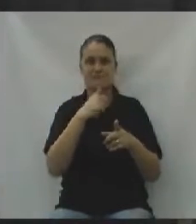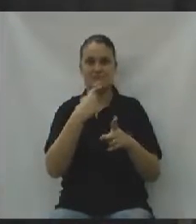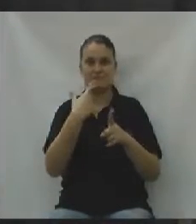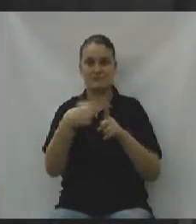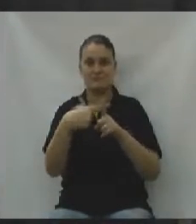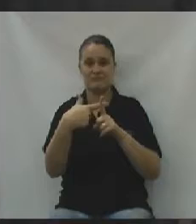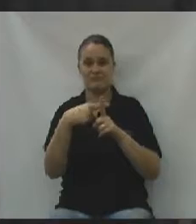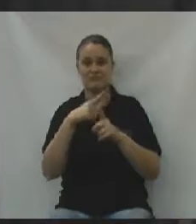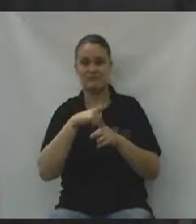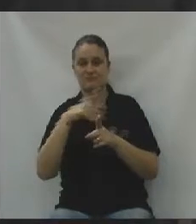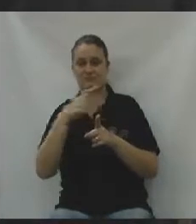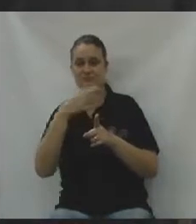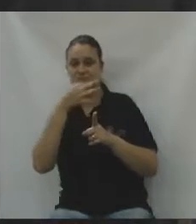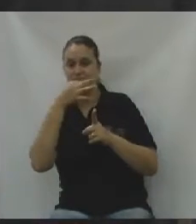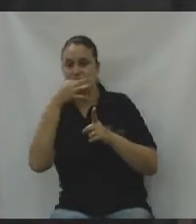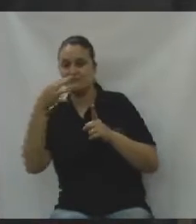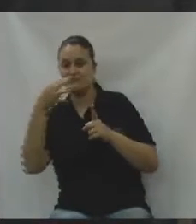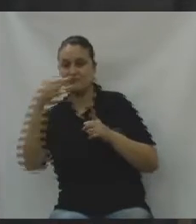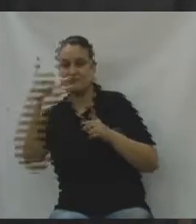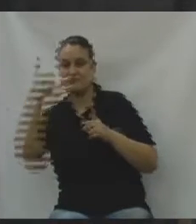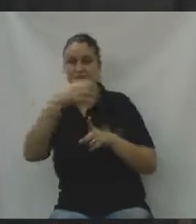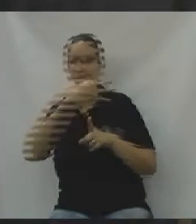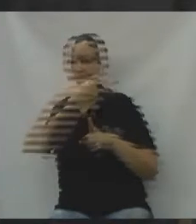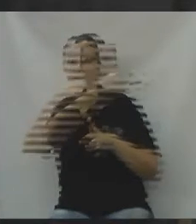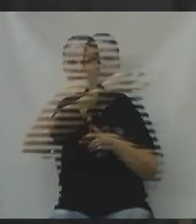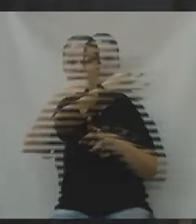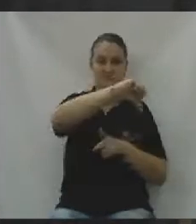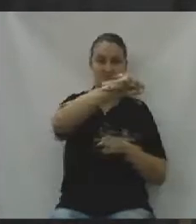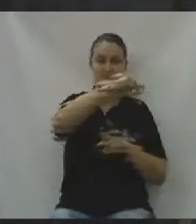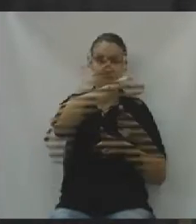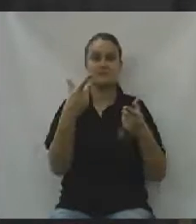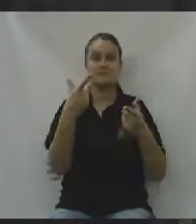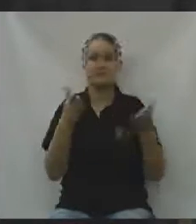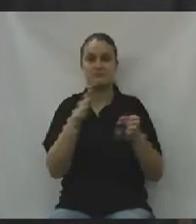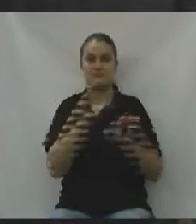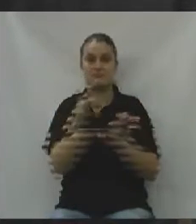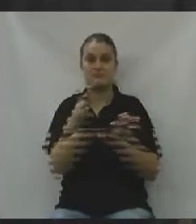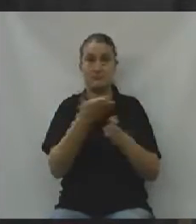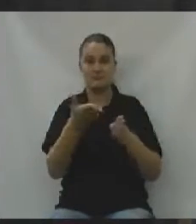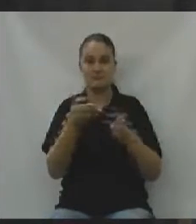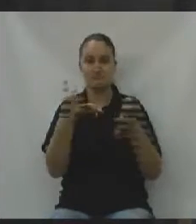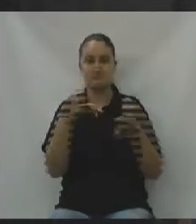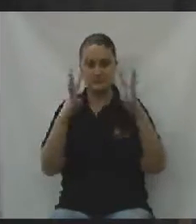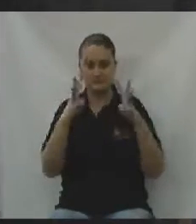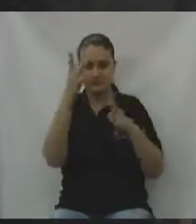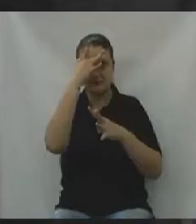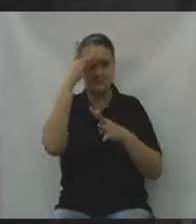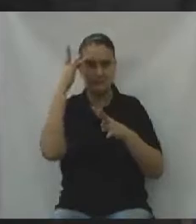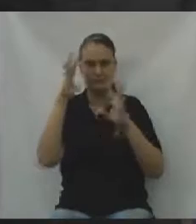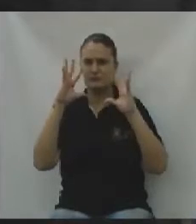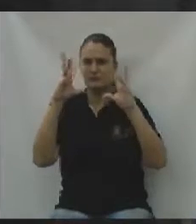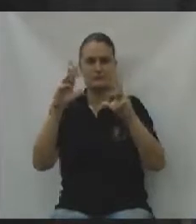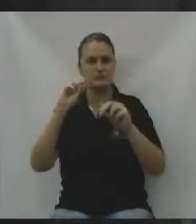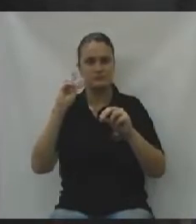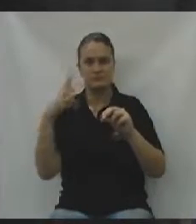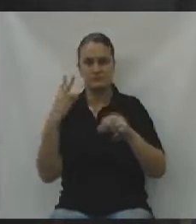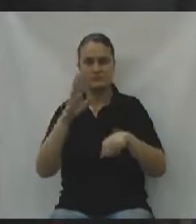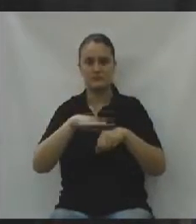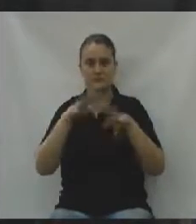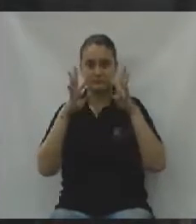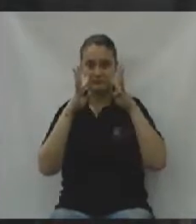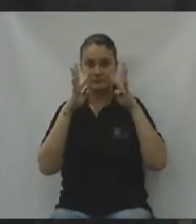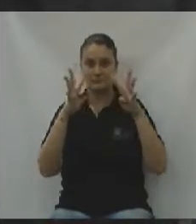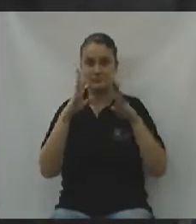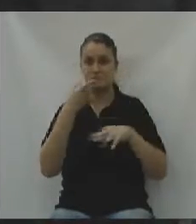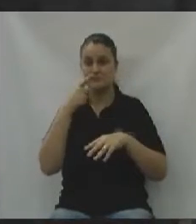posições, coerentes ou incoerentes, que serão e terão que ser analisados por todos nós. Dizer